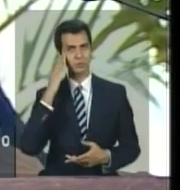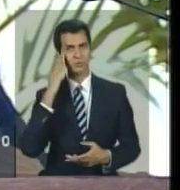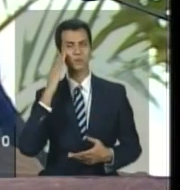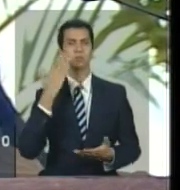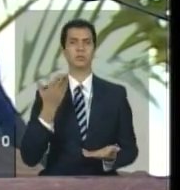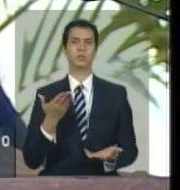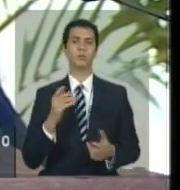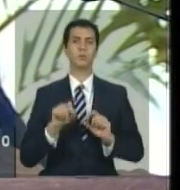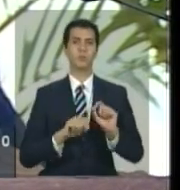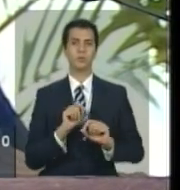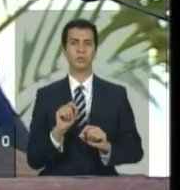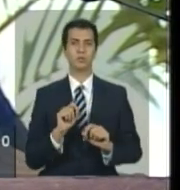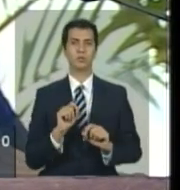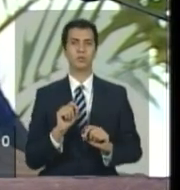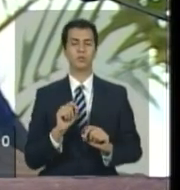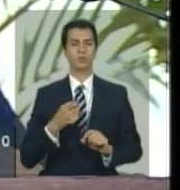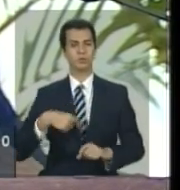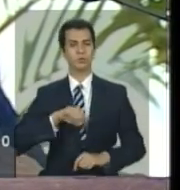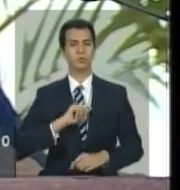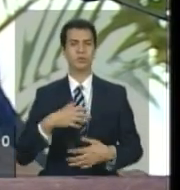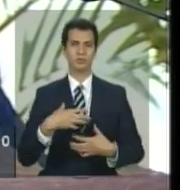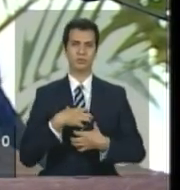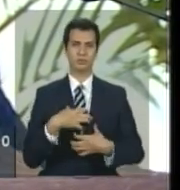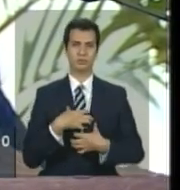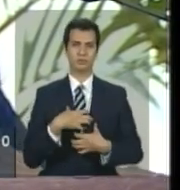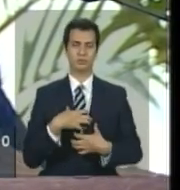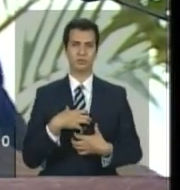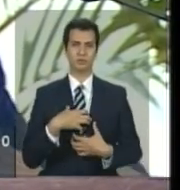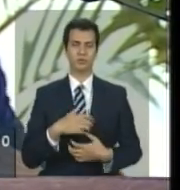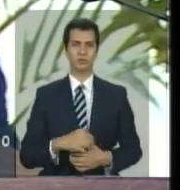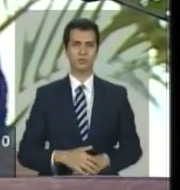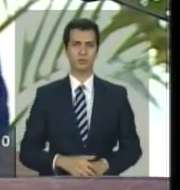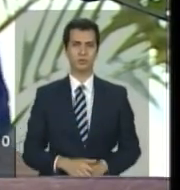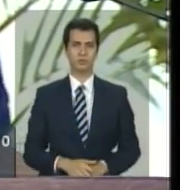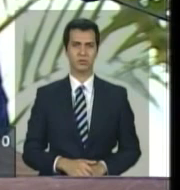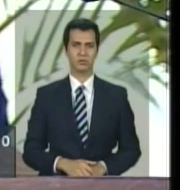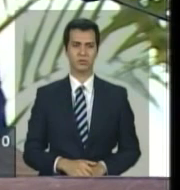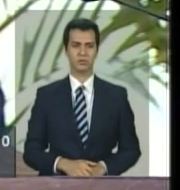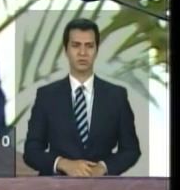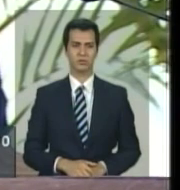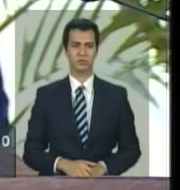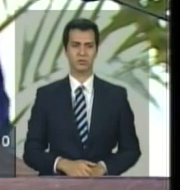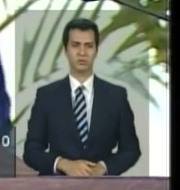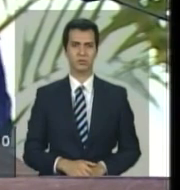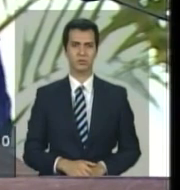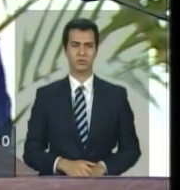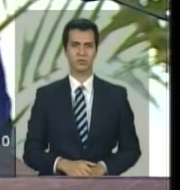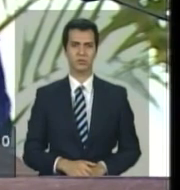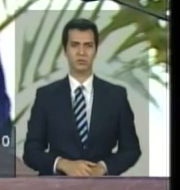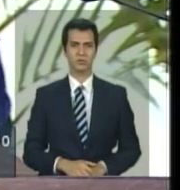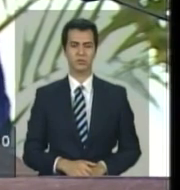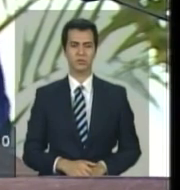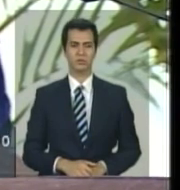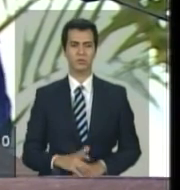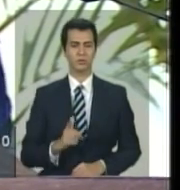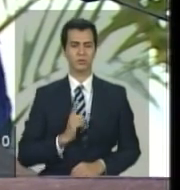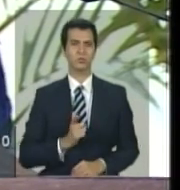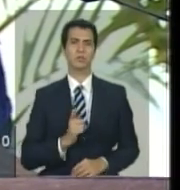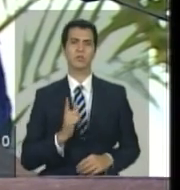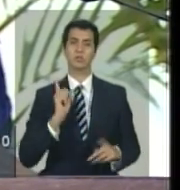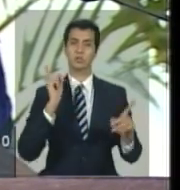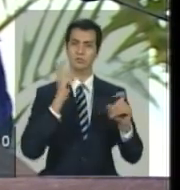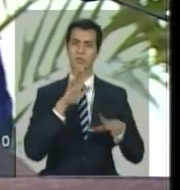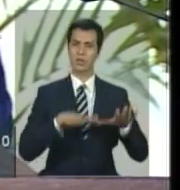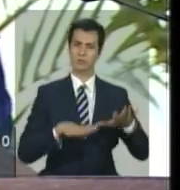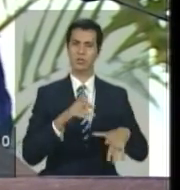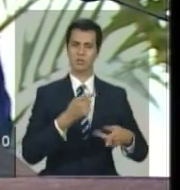tocante aos legítimos anseios da caserna. Seja quanto aos complexos assuntos